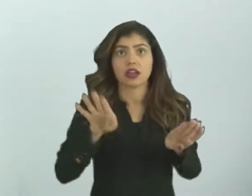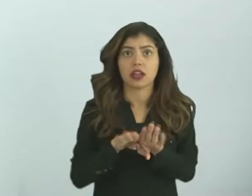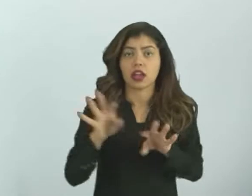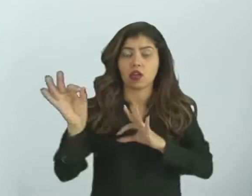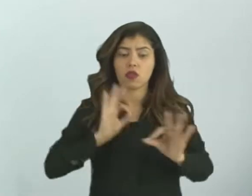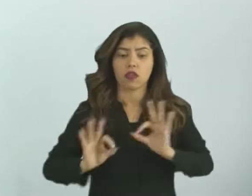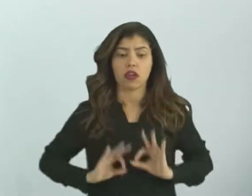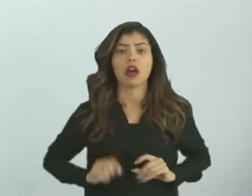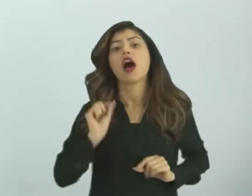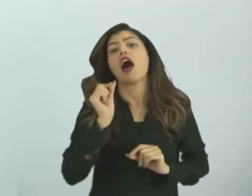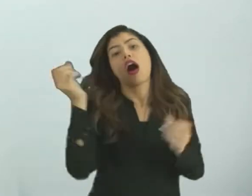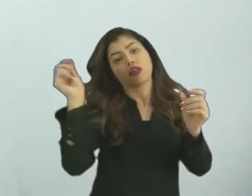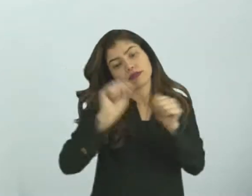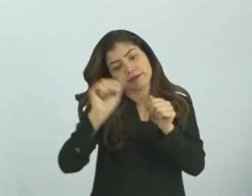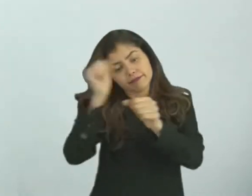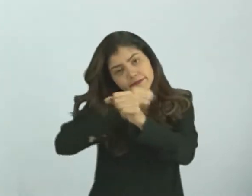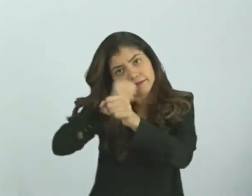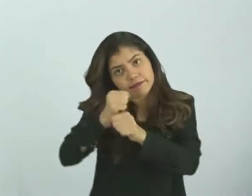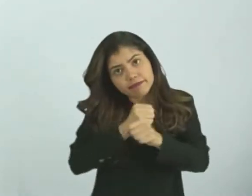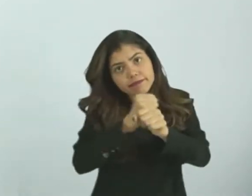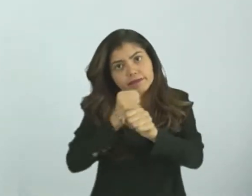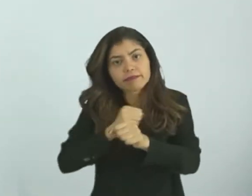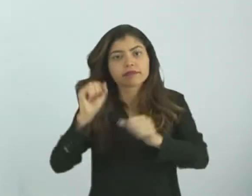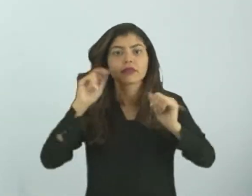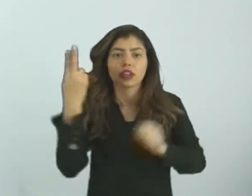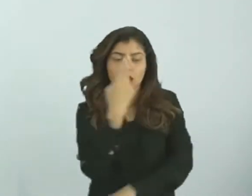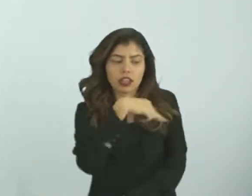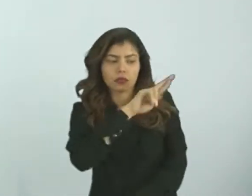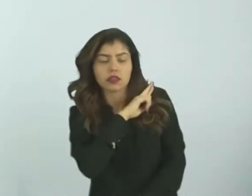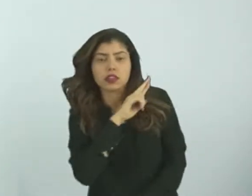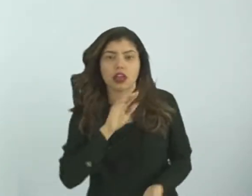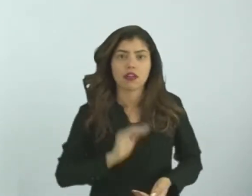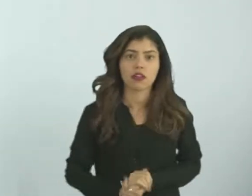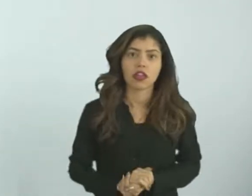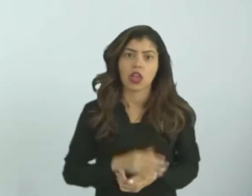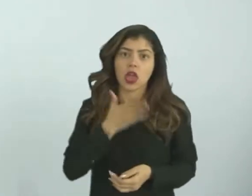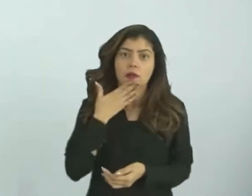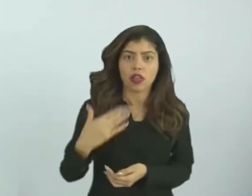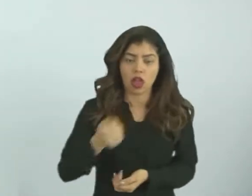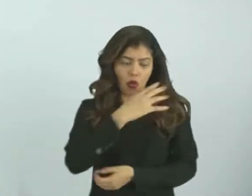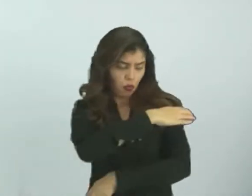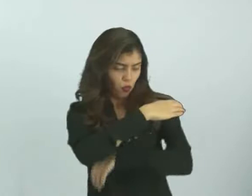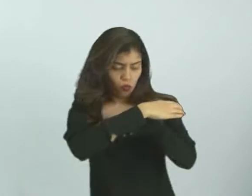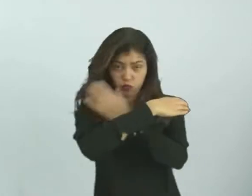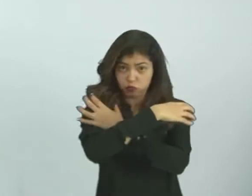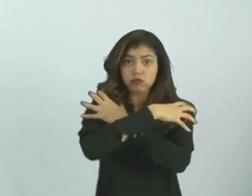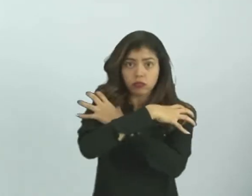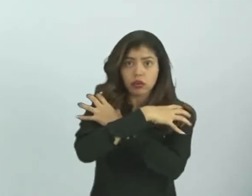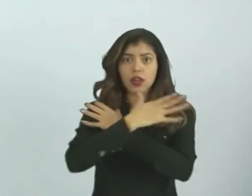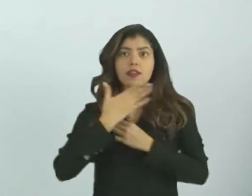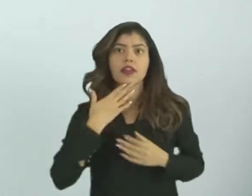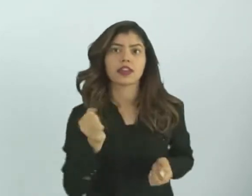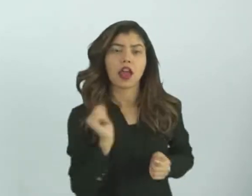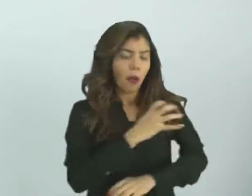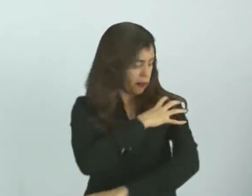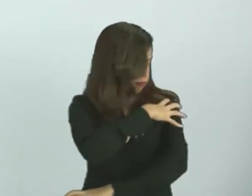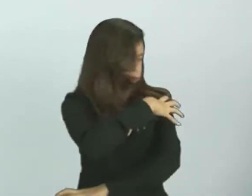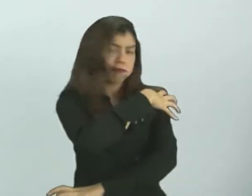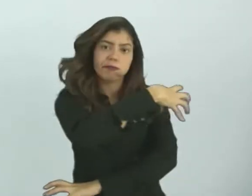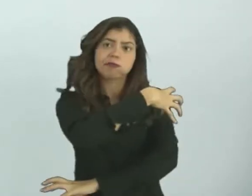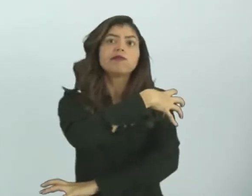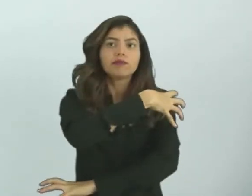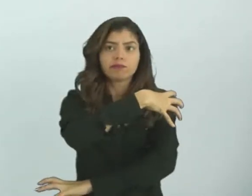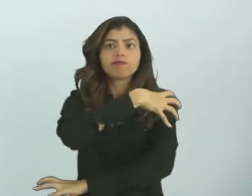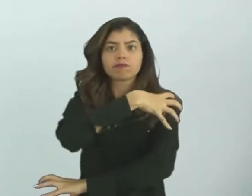anabolismo é a construção, né? Ela é responsável por nutrir o músculo, responsável pelo crescimento,